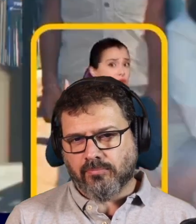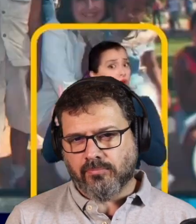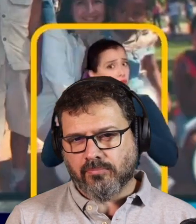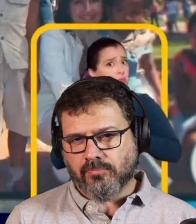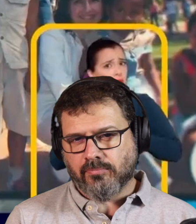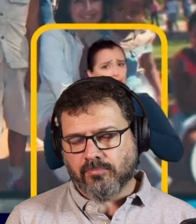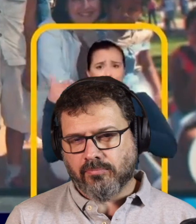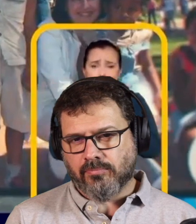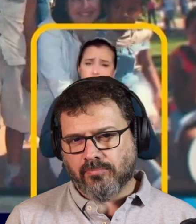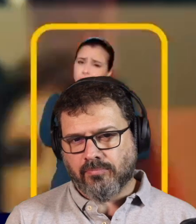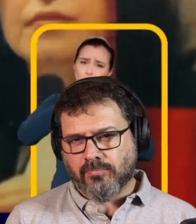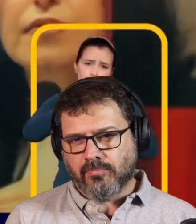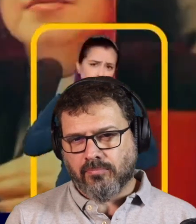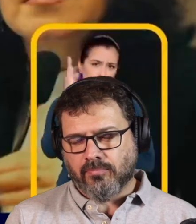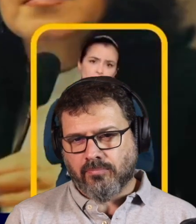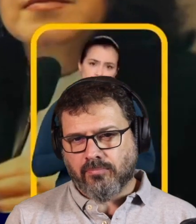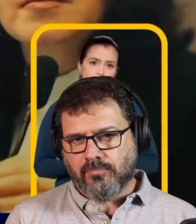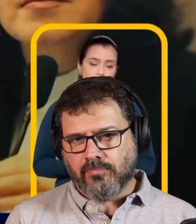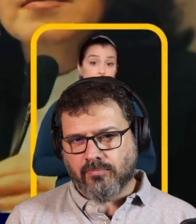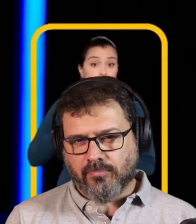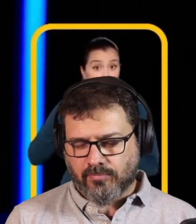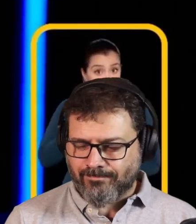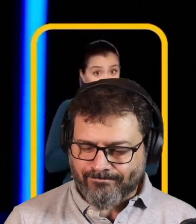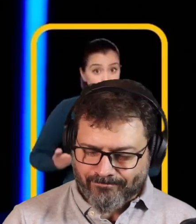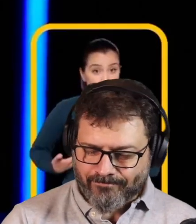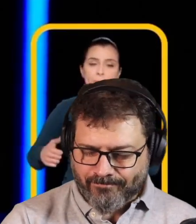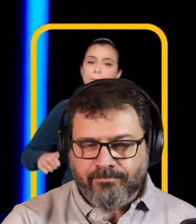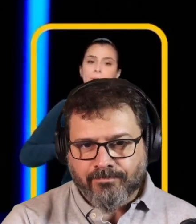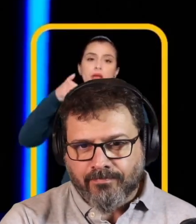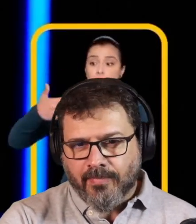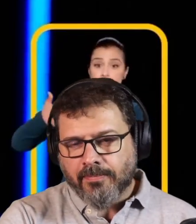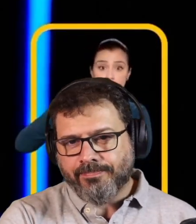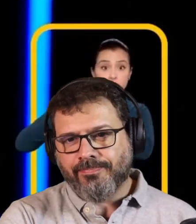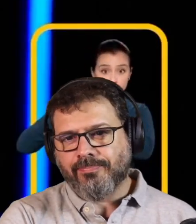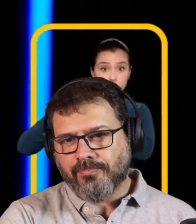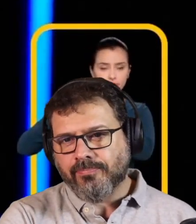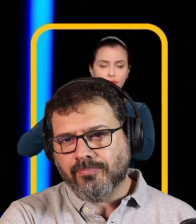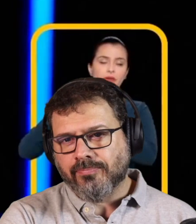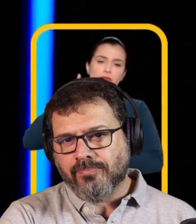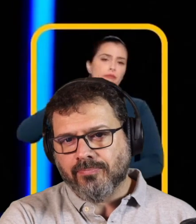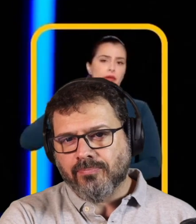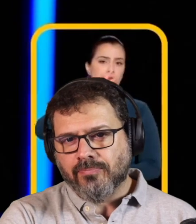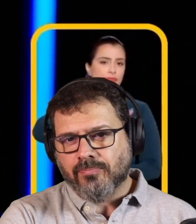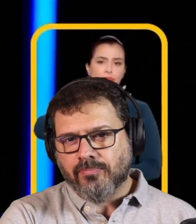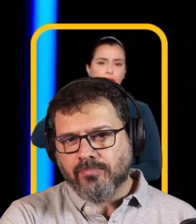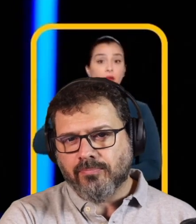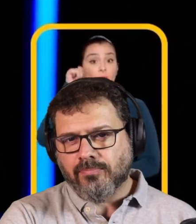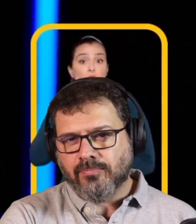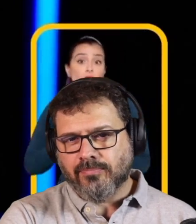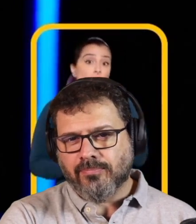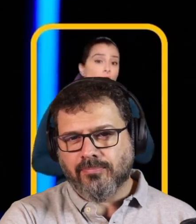ela merece na sociedade brasileira. Se eu virar presidente, primeiro projeto que eu vou pedir para pautar na Câmara